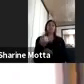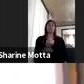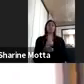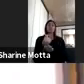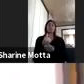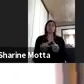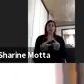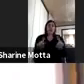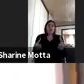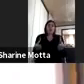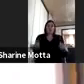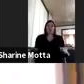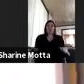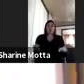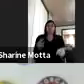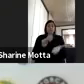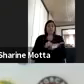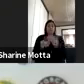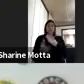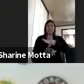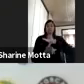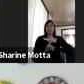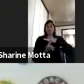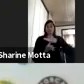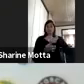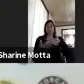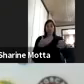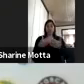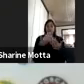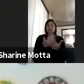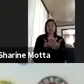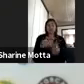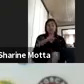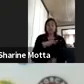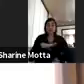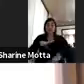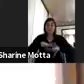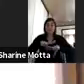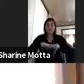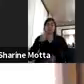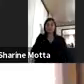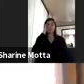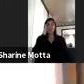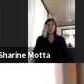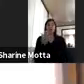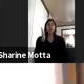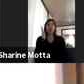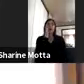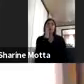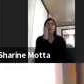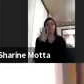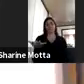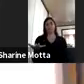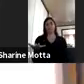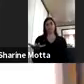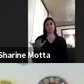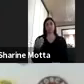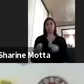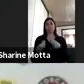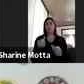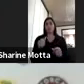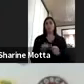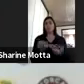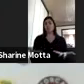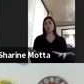quebrar porque não tem clientes. Meu Deus, isso é tão óbvio, né, doutora? É tão óbvio, né? É tão óbvio, né, doutora? É tão óbvio, eu não